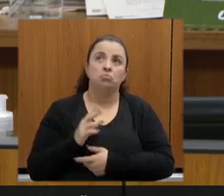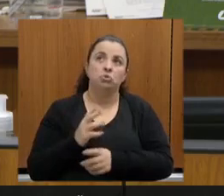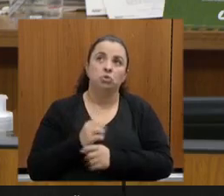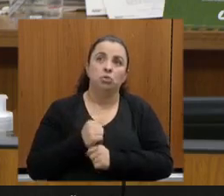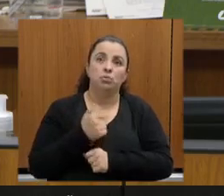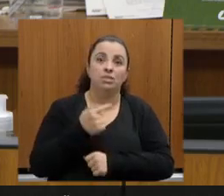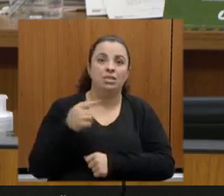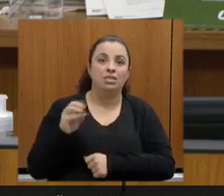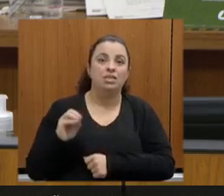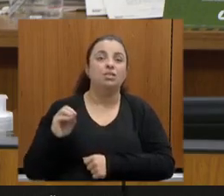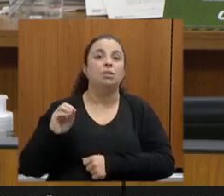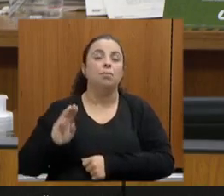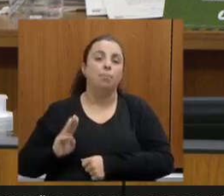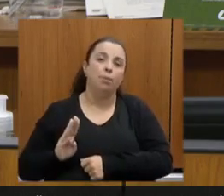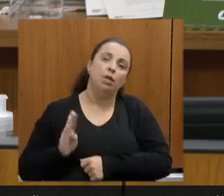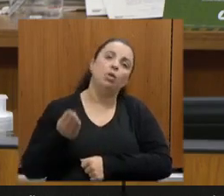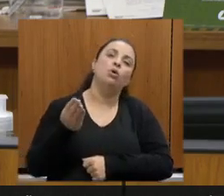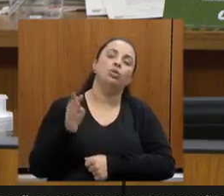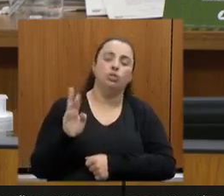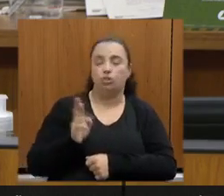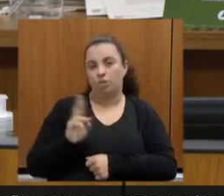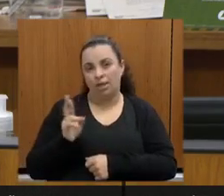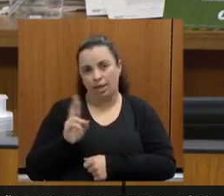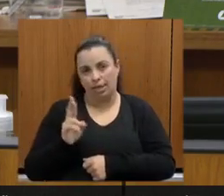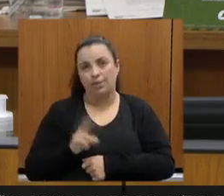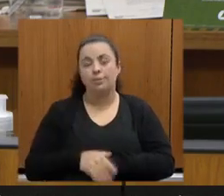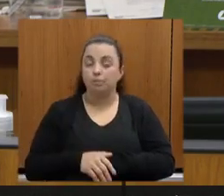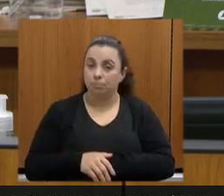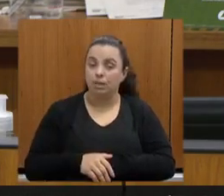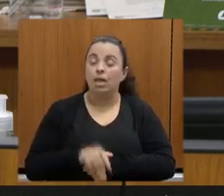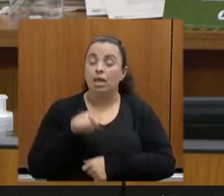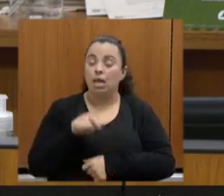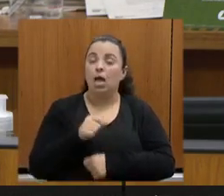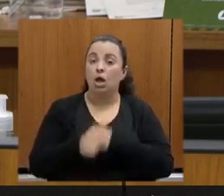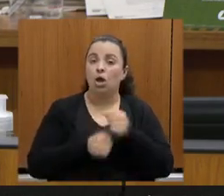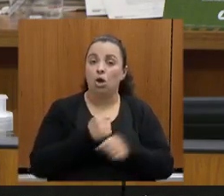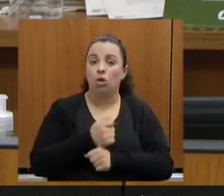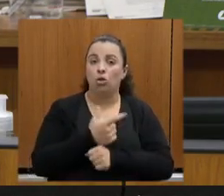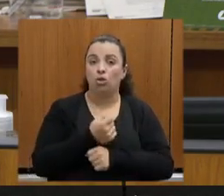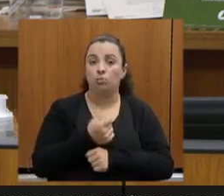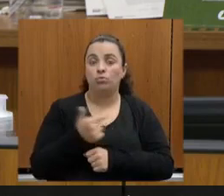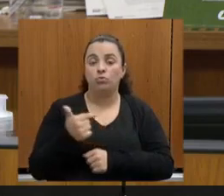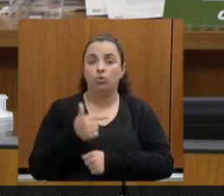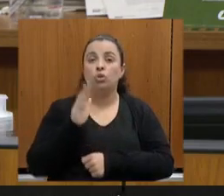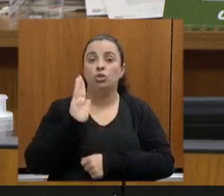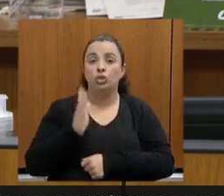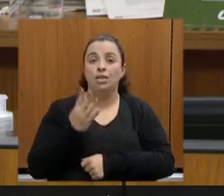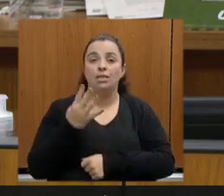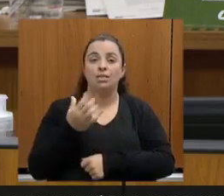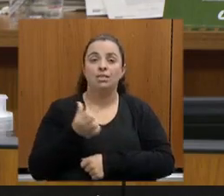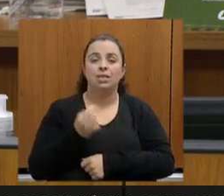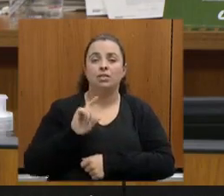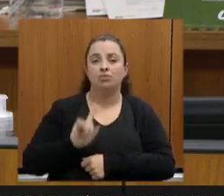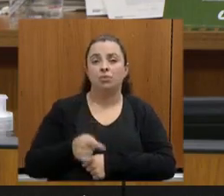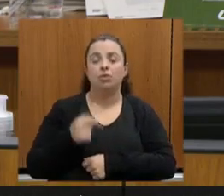só nesse ando já está com mais de 7,6 bilhões